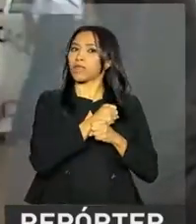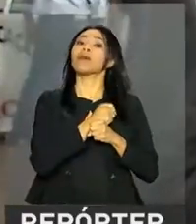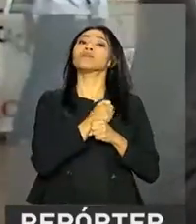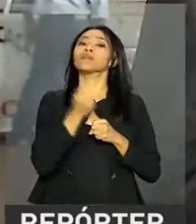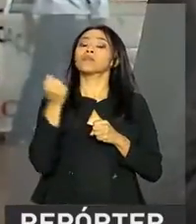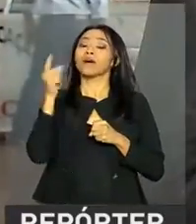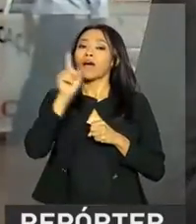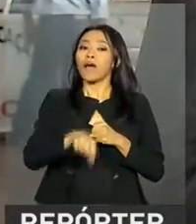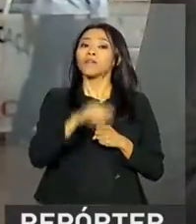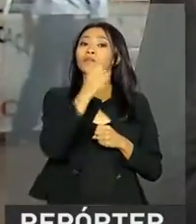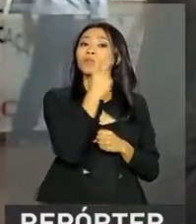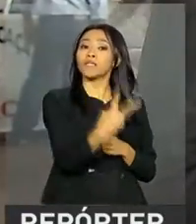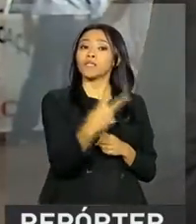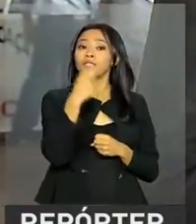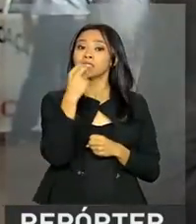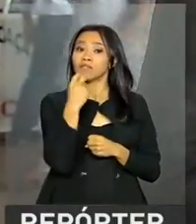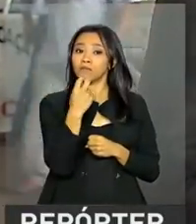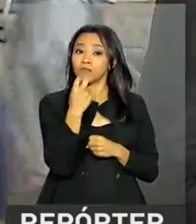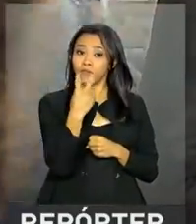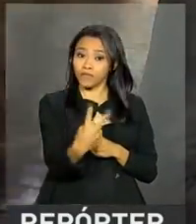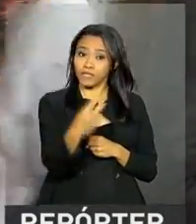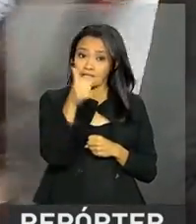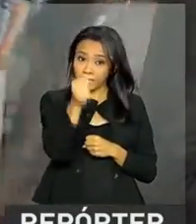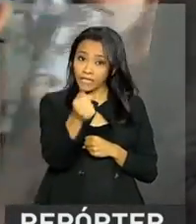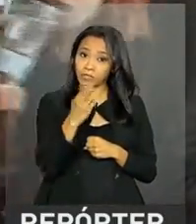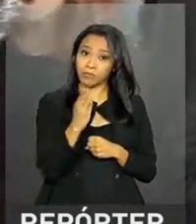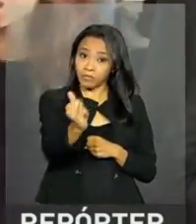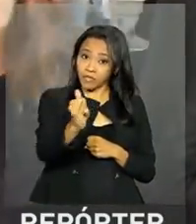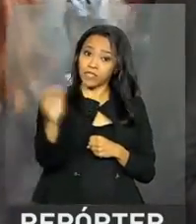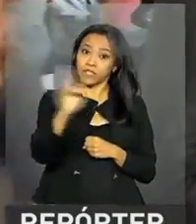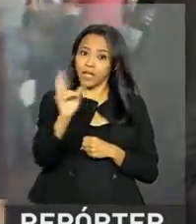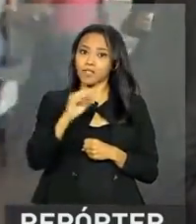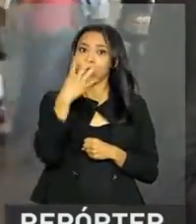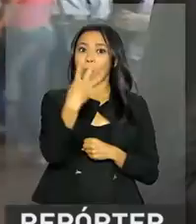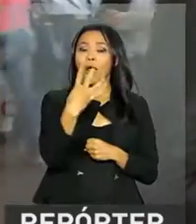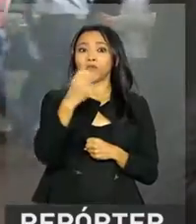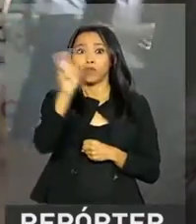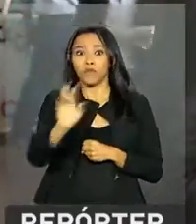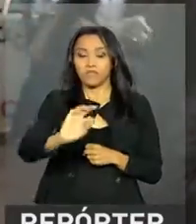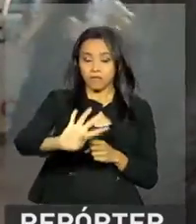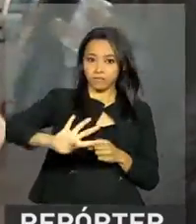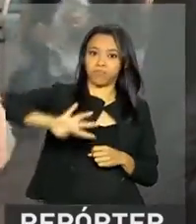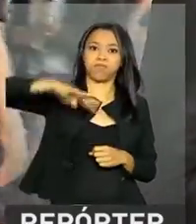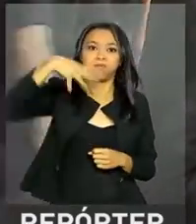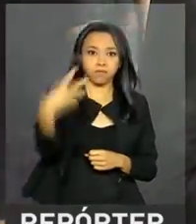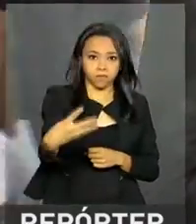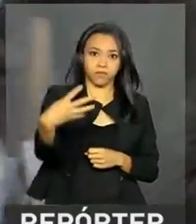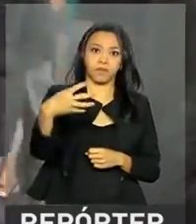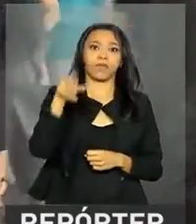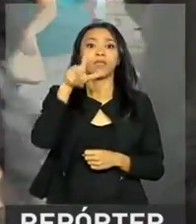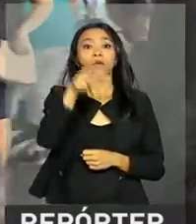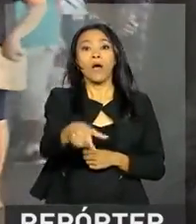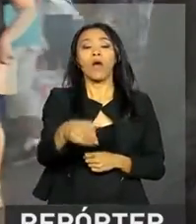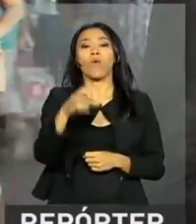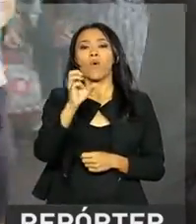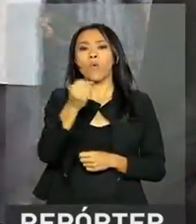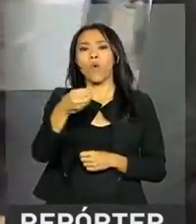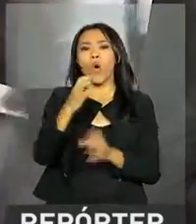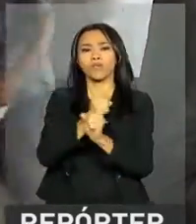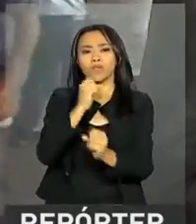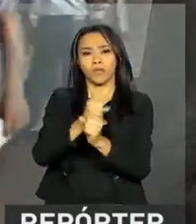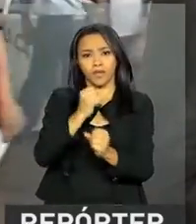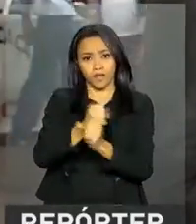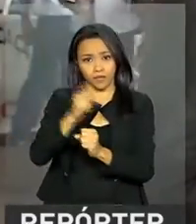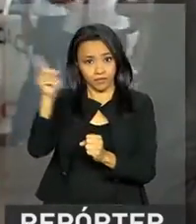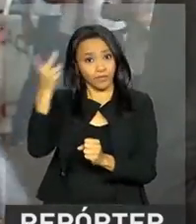a 227 bilhões de reais, 4 vezes maior do que o orçamento da cidade de São Paulo, a